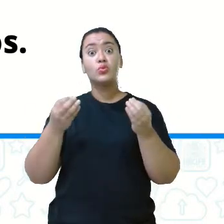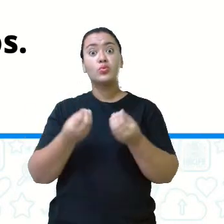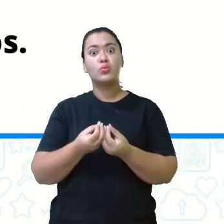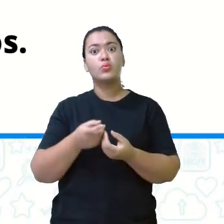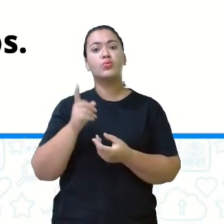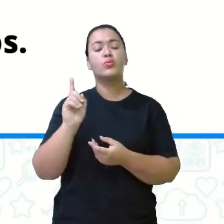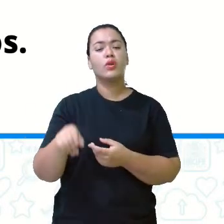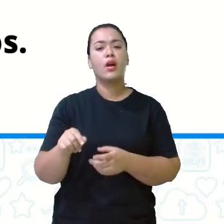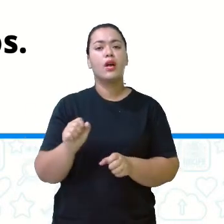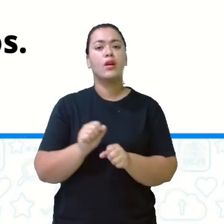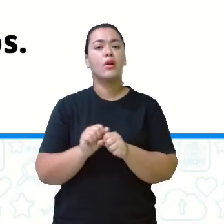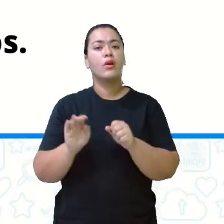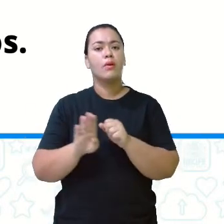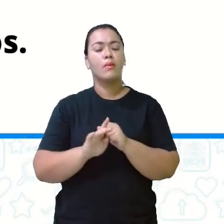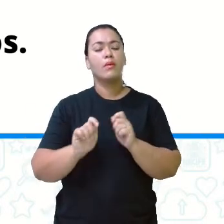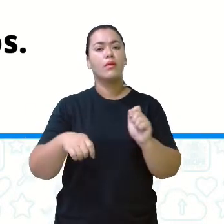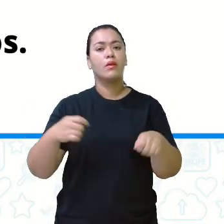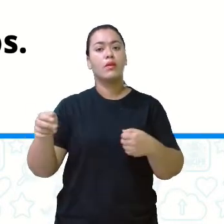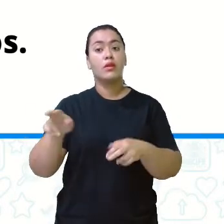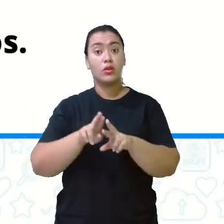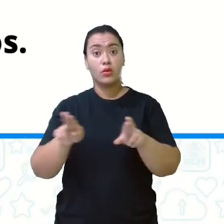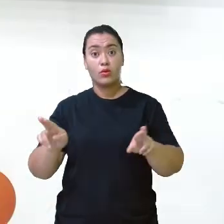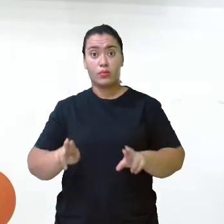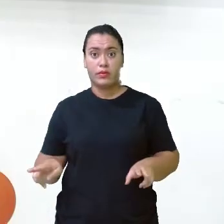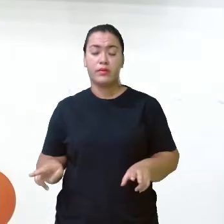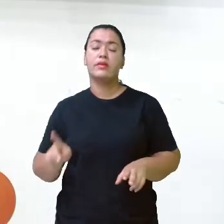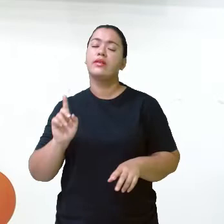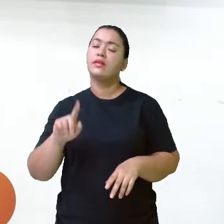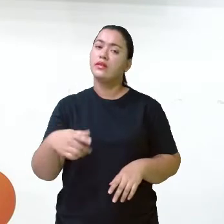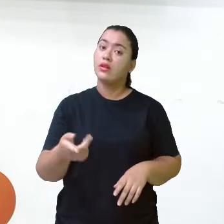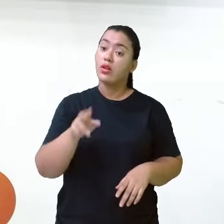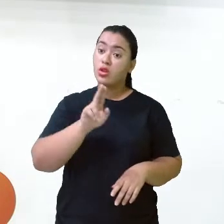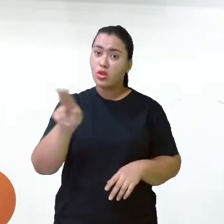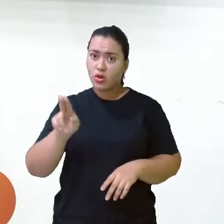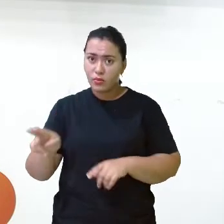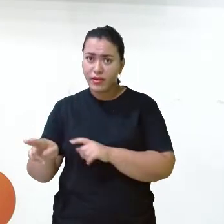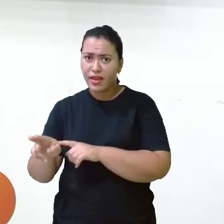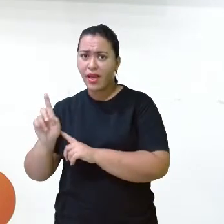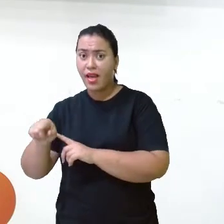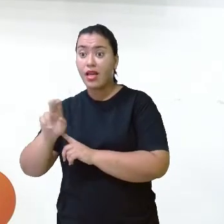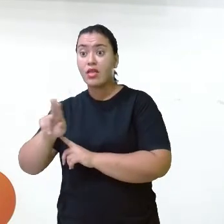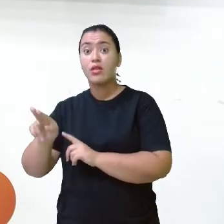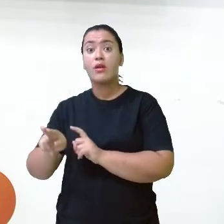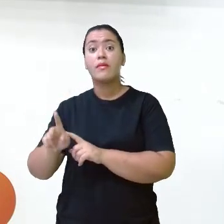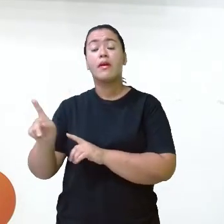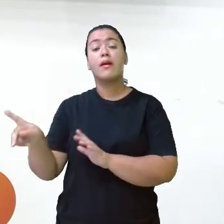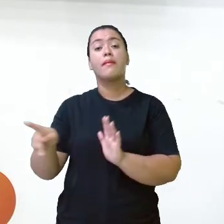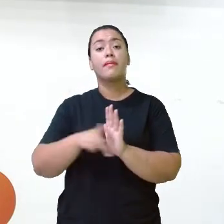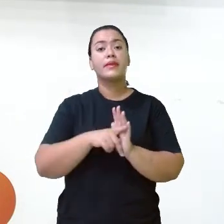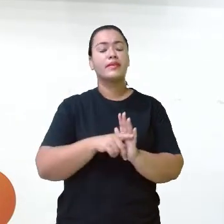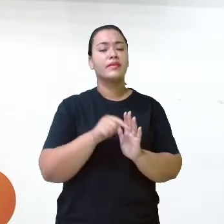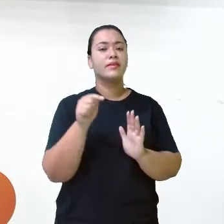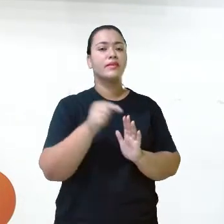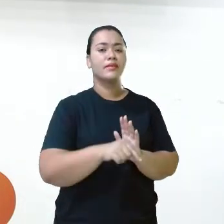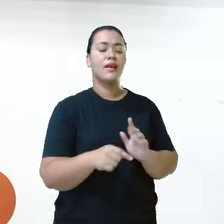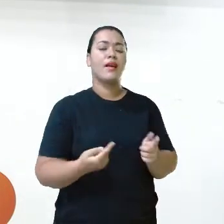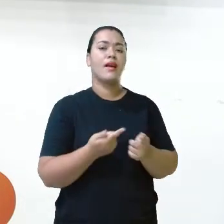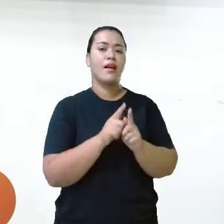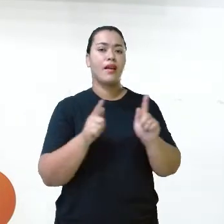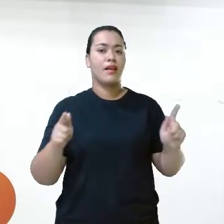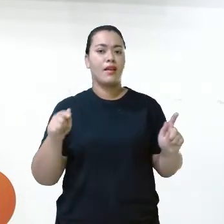coisas. Todas as coisas têm nomes, e esse nome pertence à classe gramatical